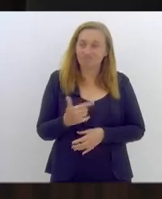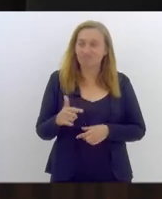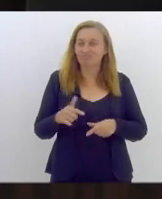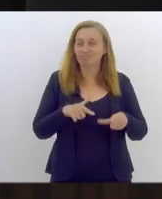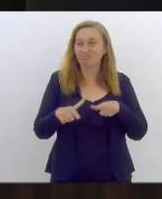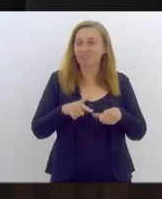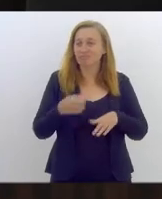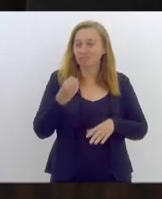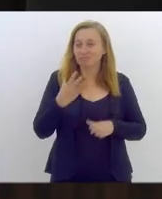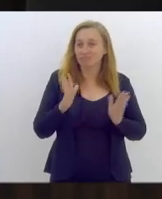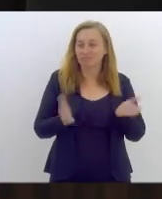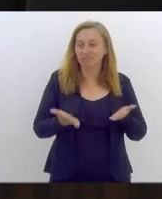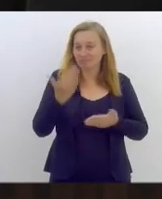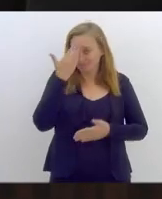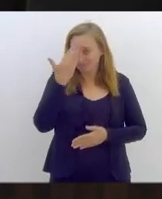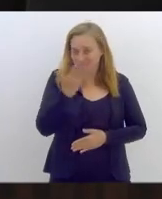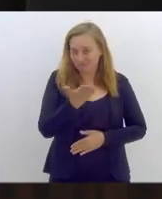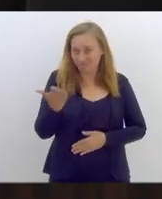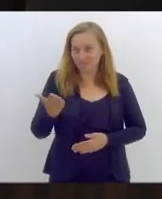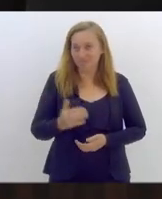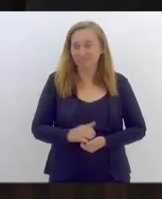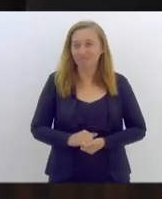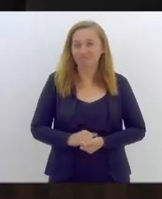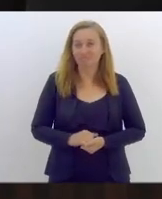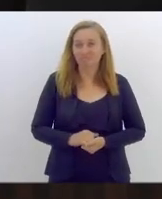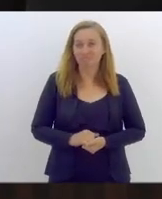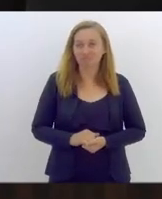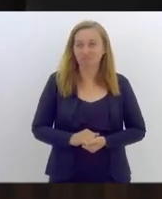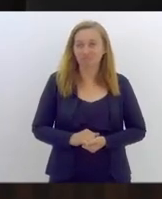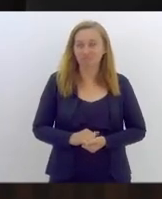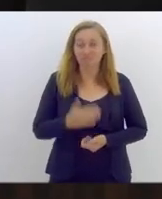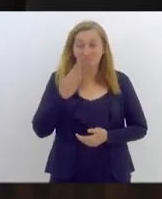expressão hoje. Então, muito obrigada.